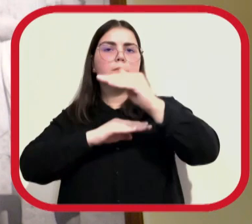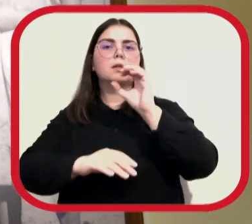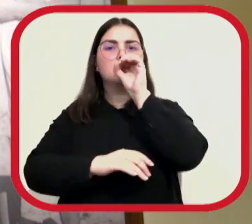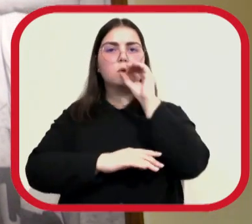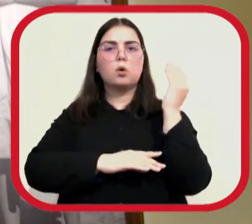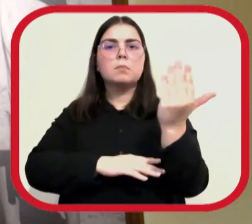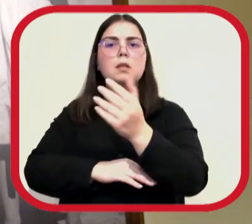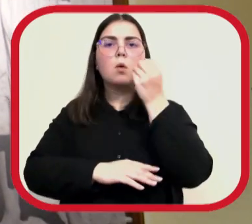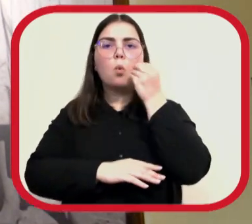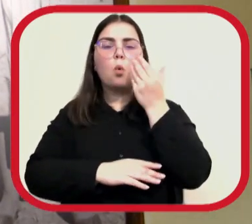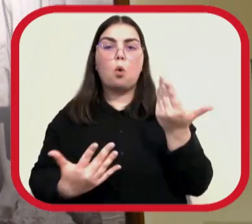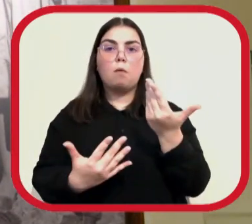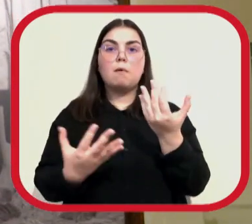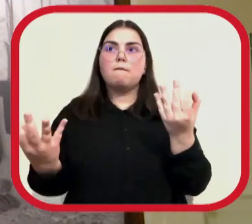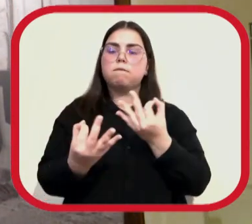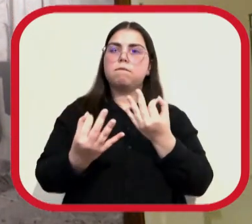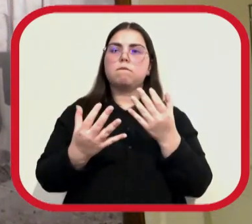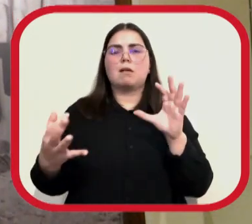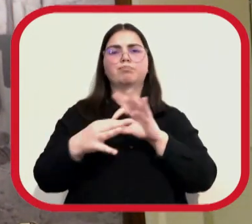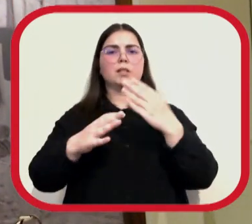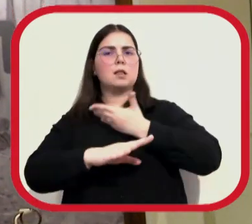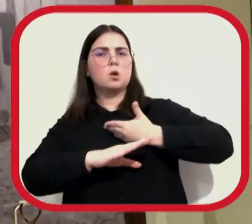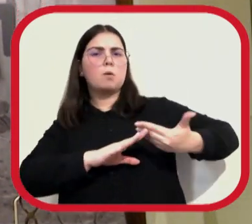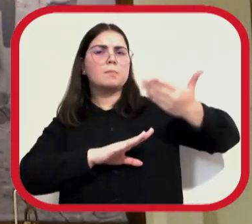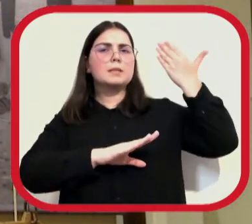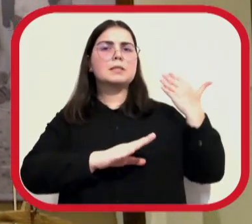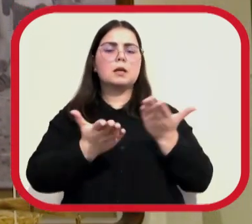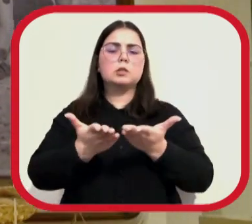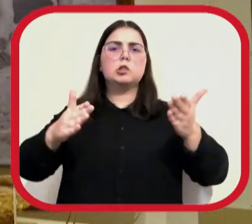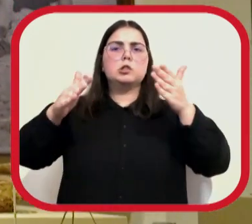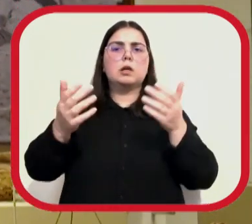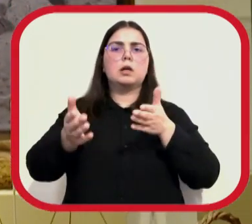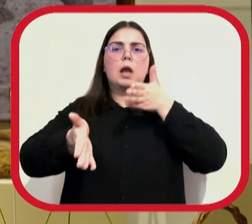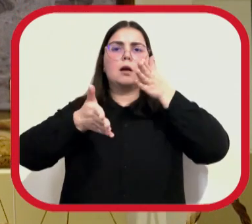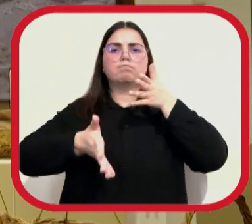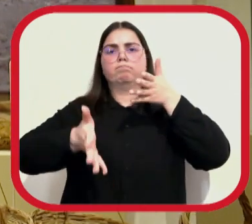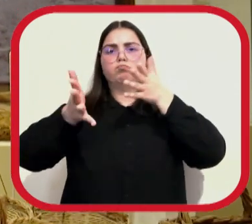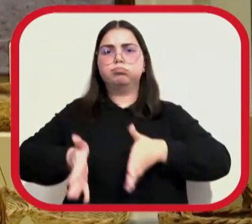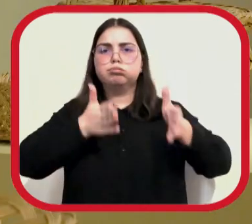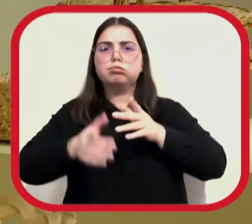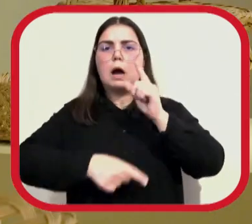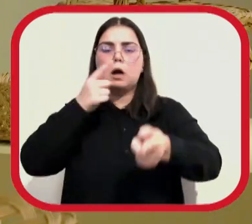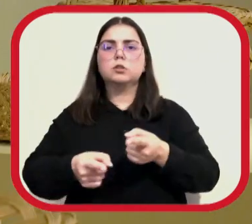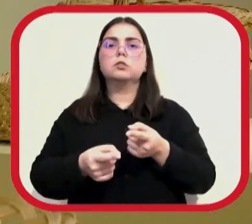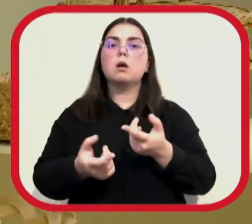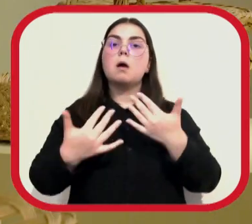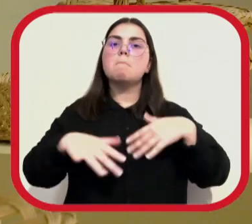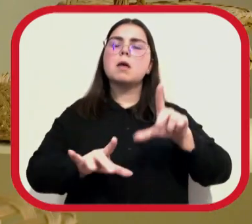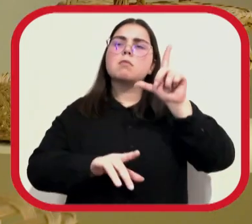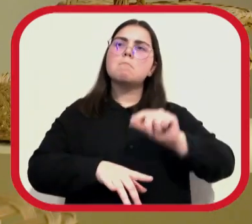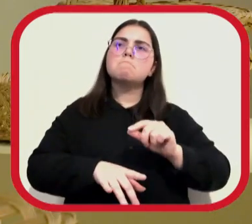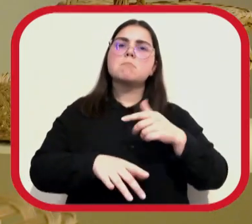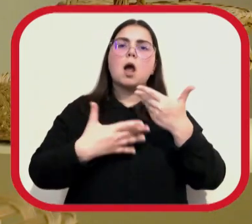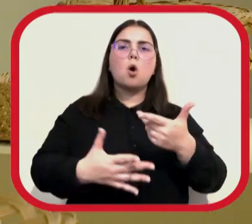sustentabilidade ambiental. Portanto, não é apenas trazer uma questão do passado, do que era a cestaria no passado, mas é perguntar